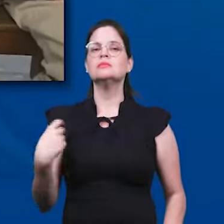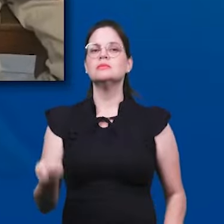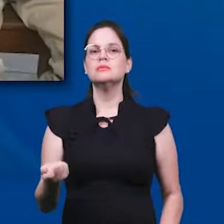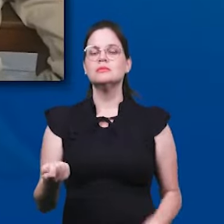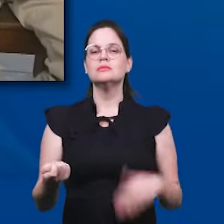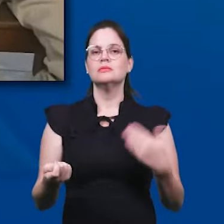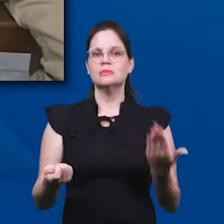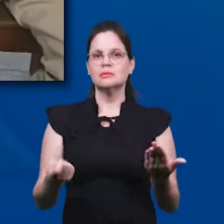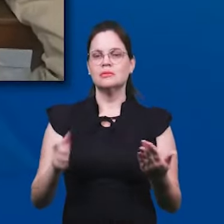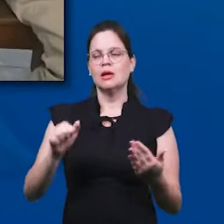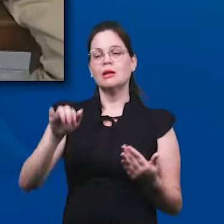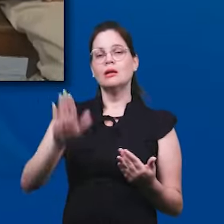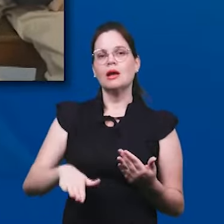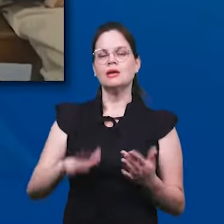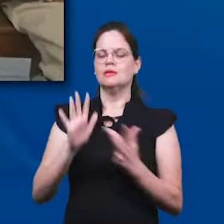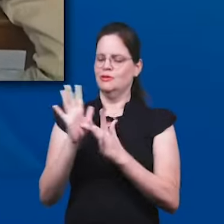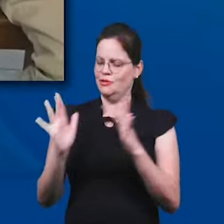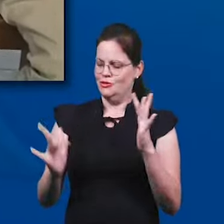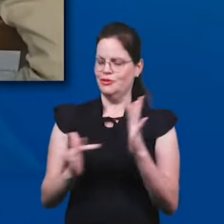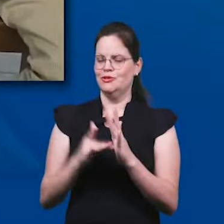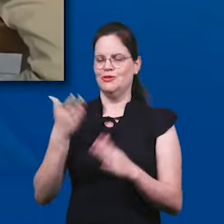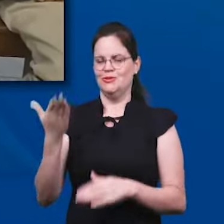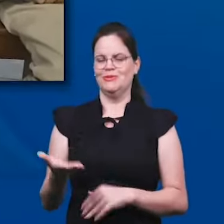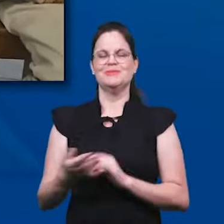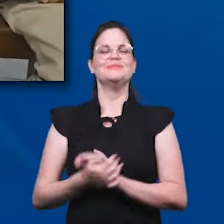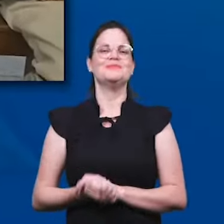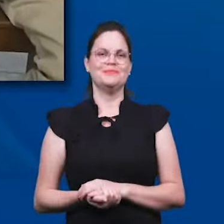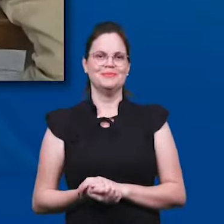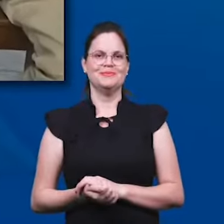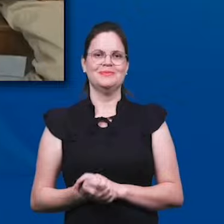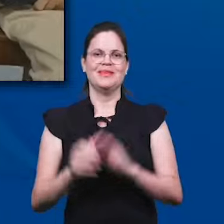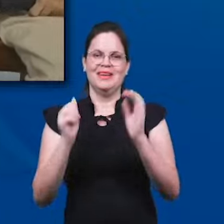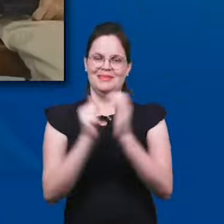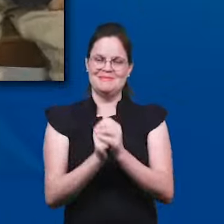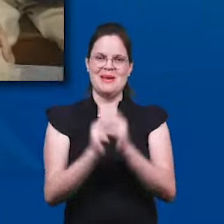com o Espírito Santo é o Senhor